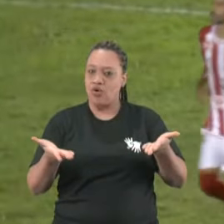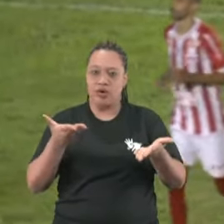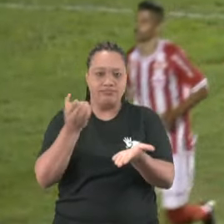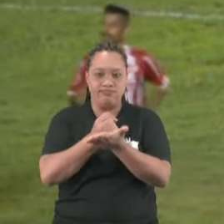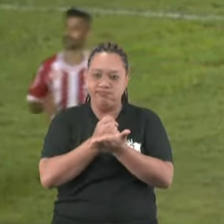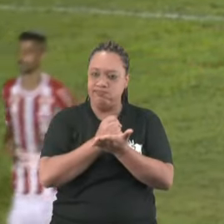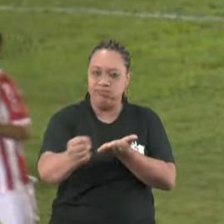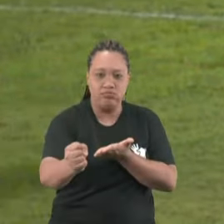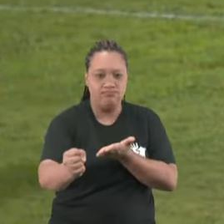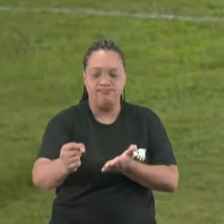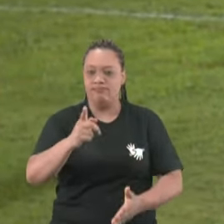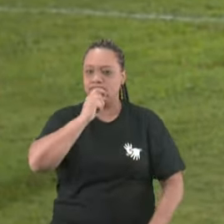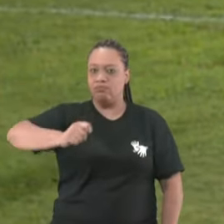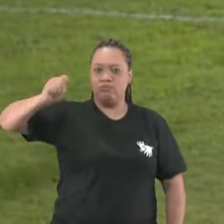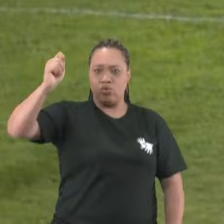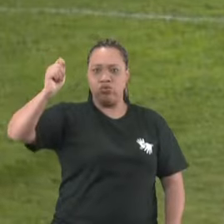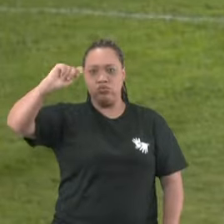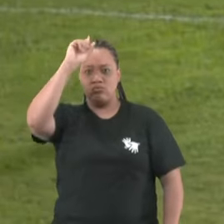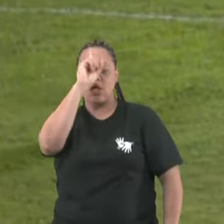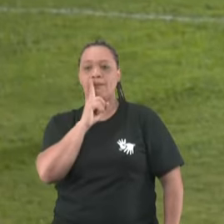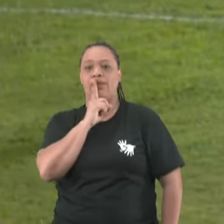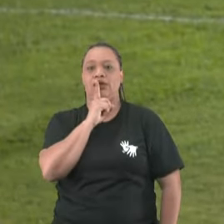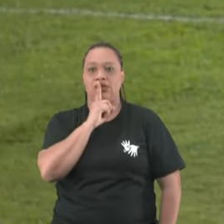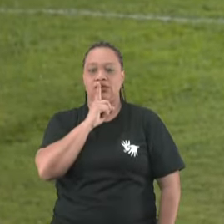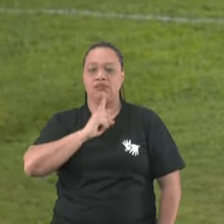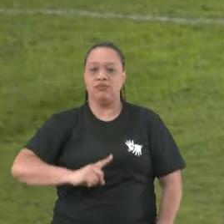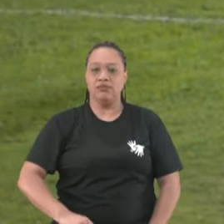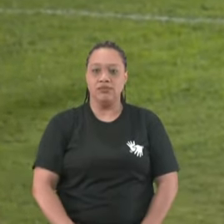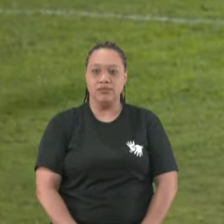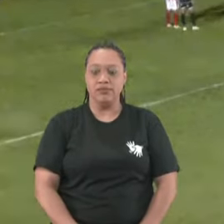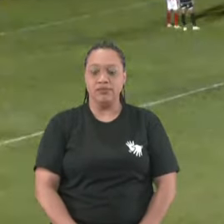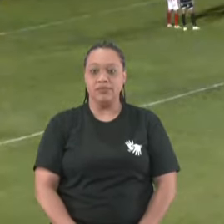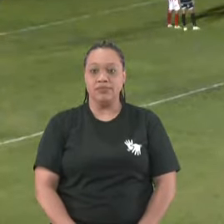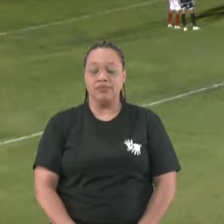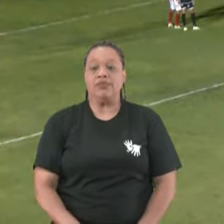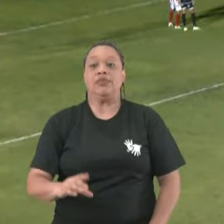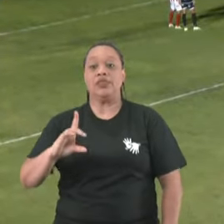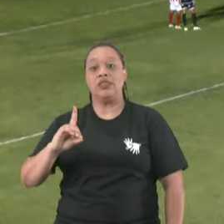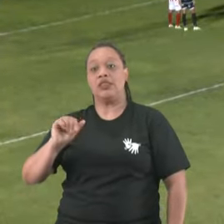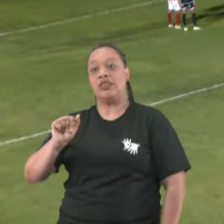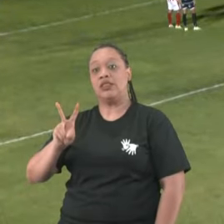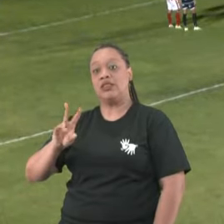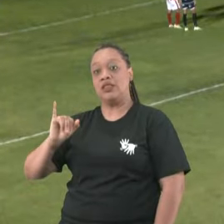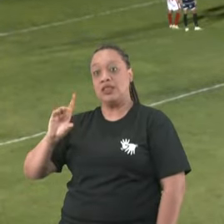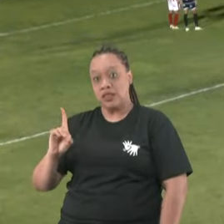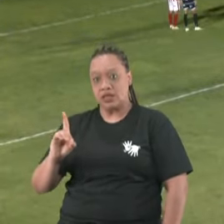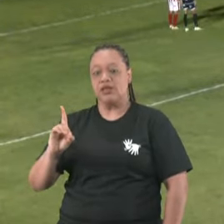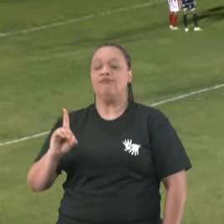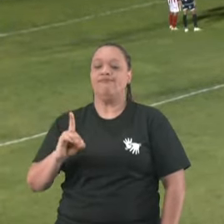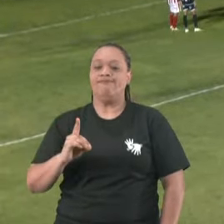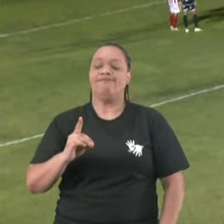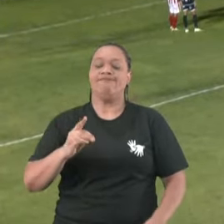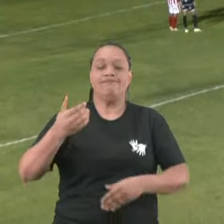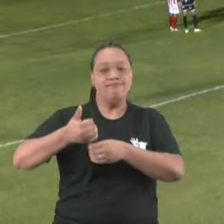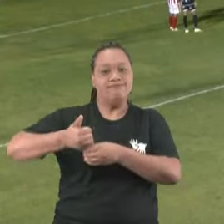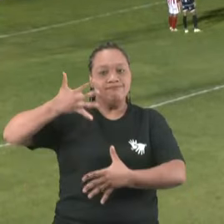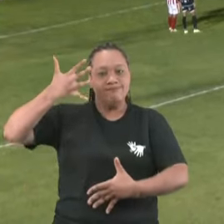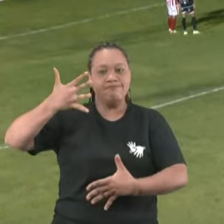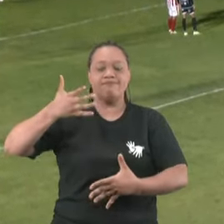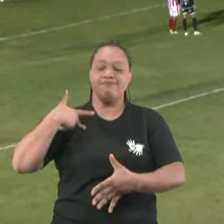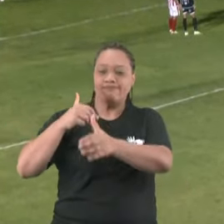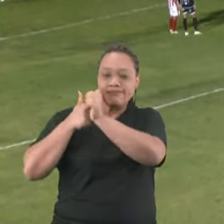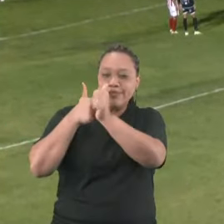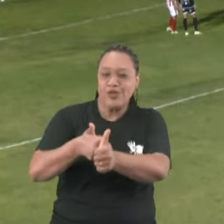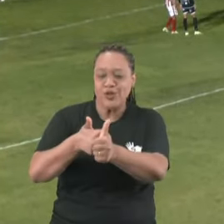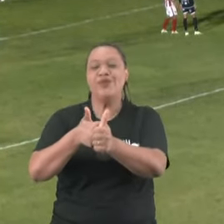forte ele já aplica o cartão amarelo. Grande David Croata, nosso querido David Pimentel,